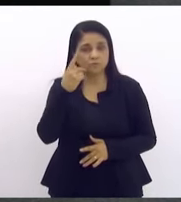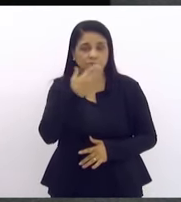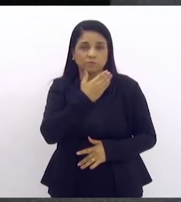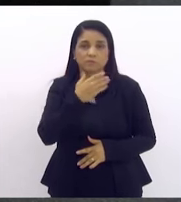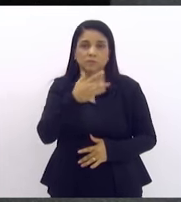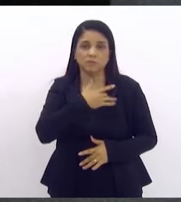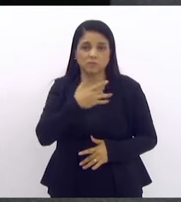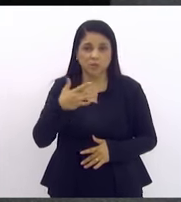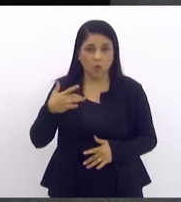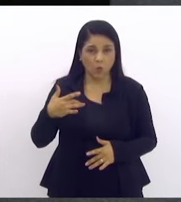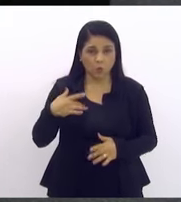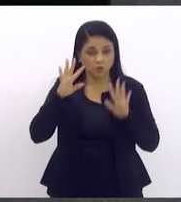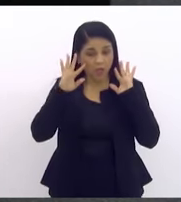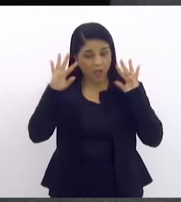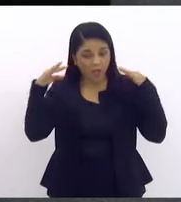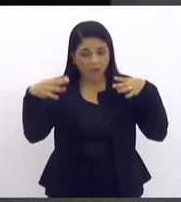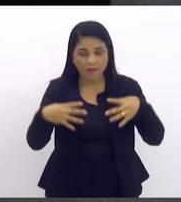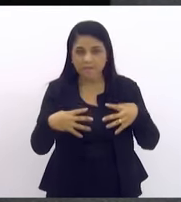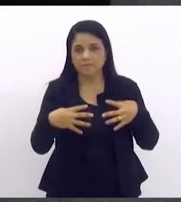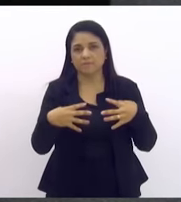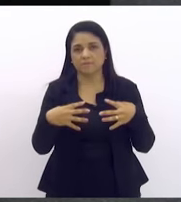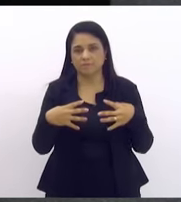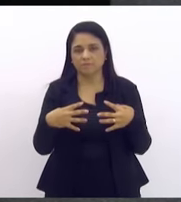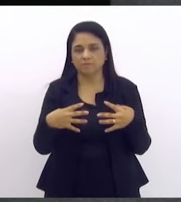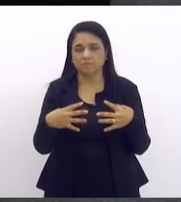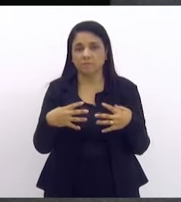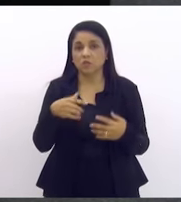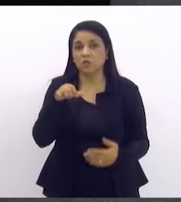primária dos nossos